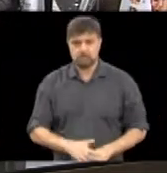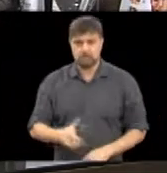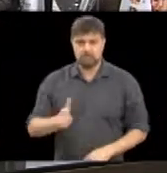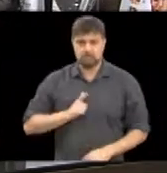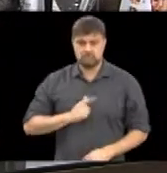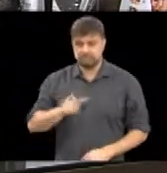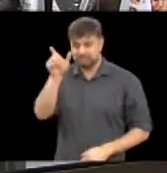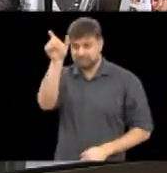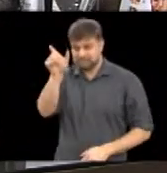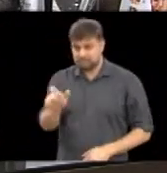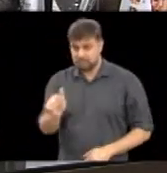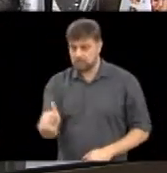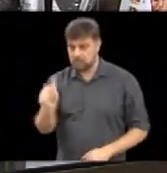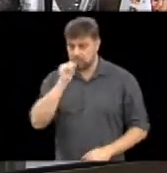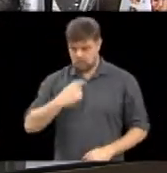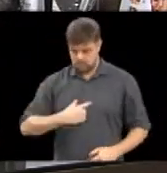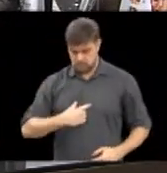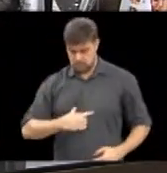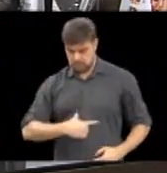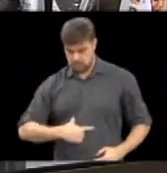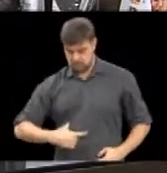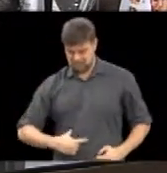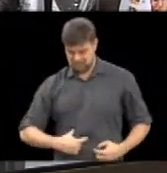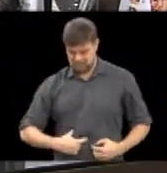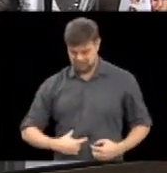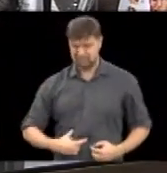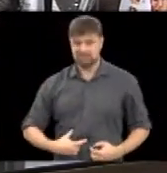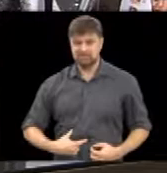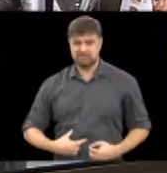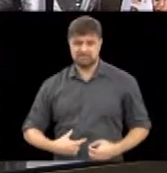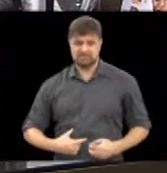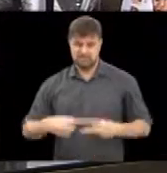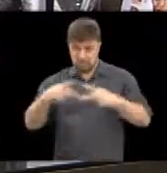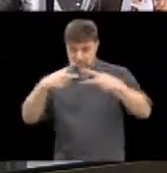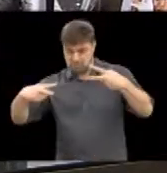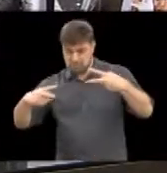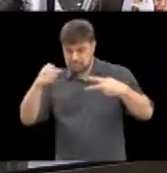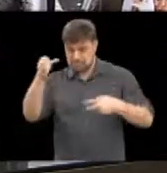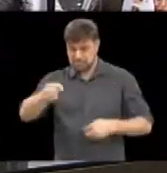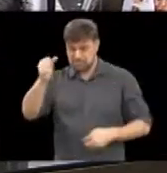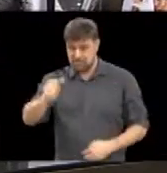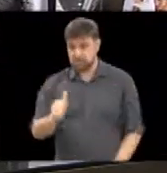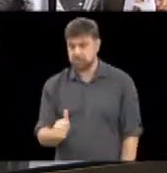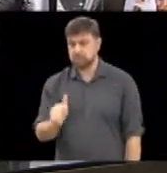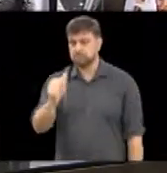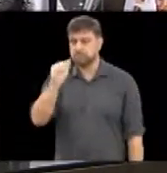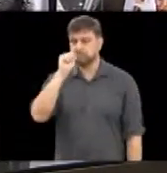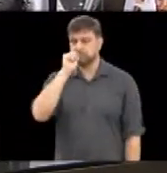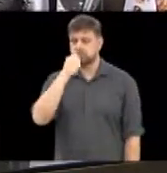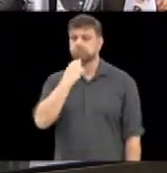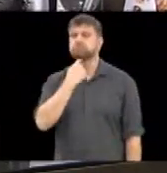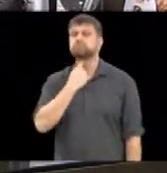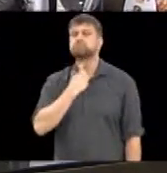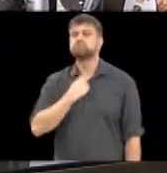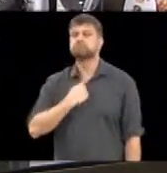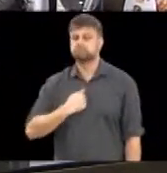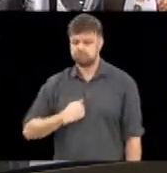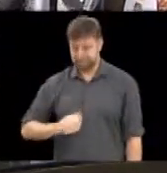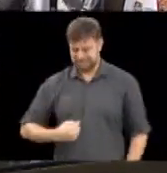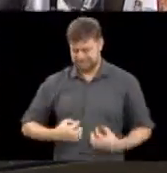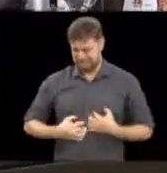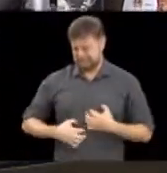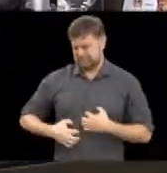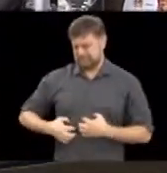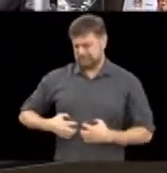um processo de uma deficiência enzimática no estômago. Então, quando a proteína do leite, né, a gente ingere o leite, então dá